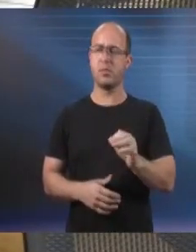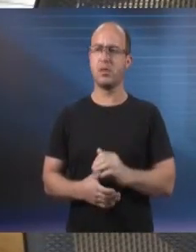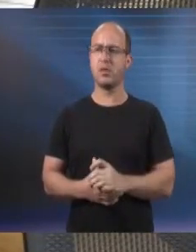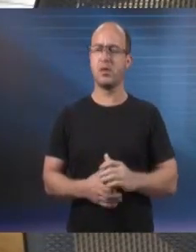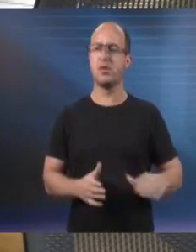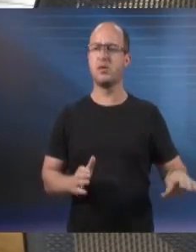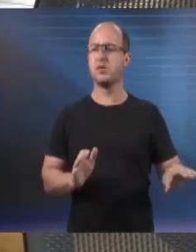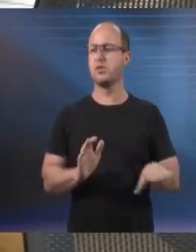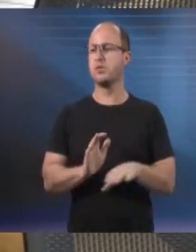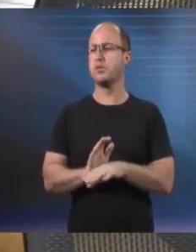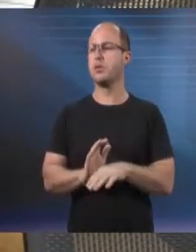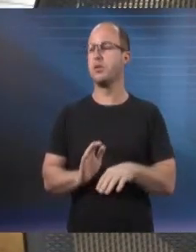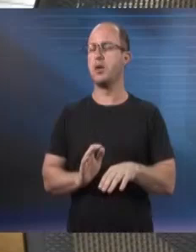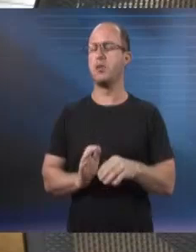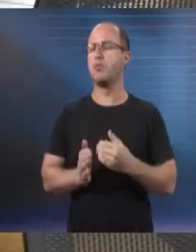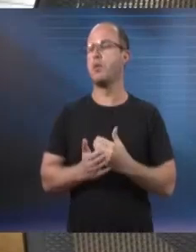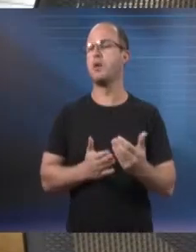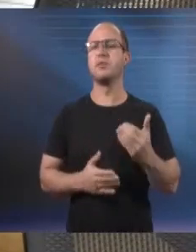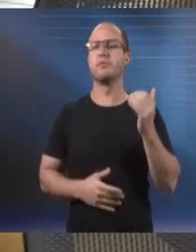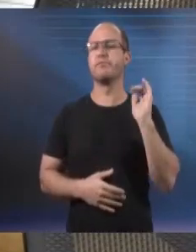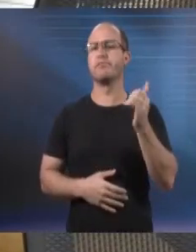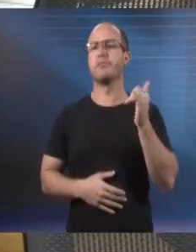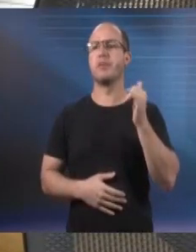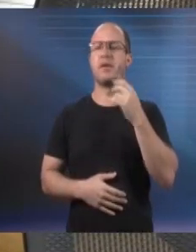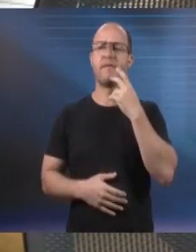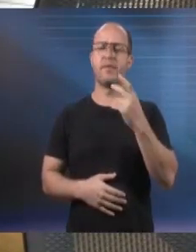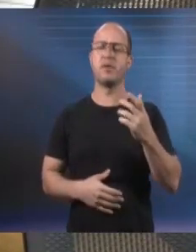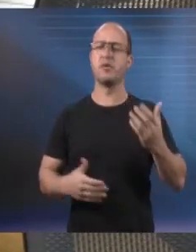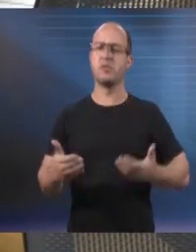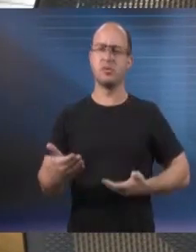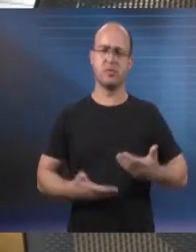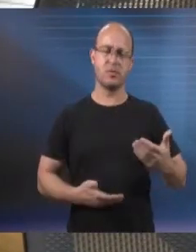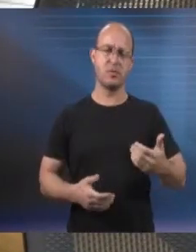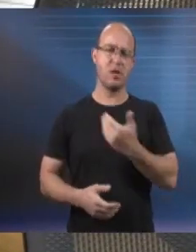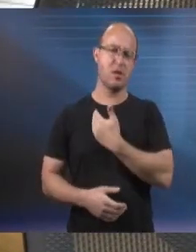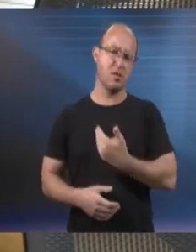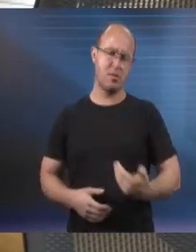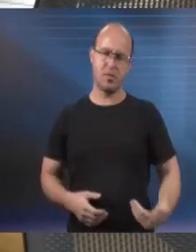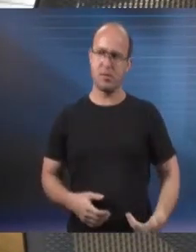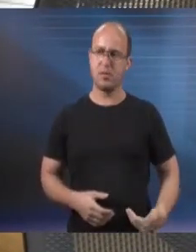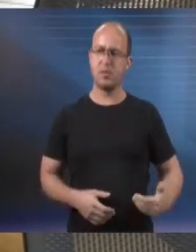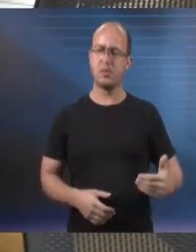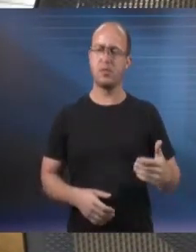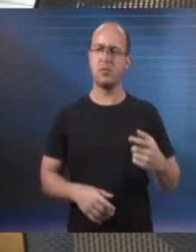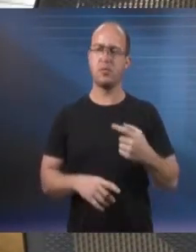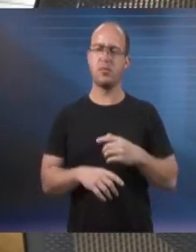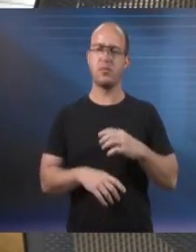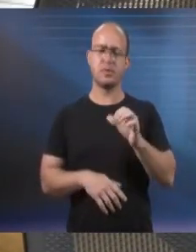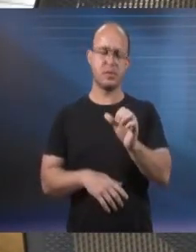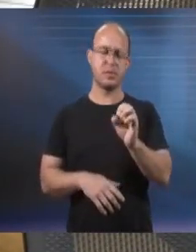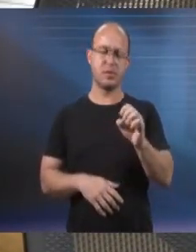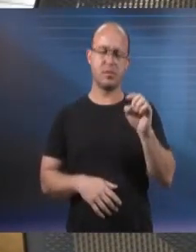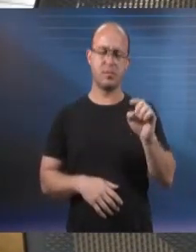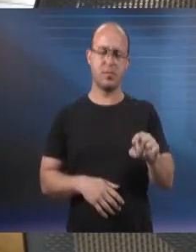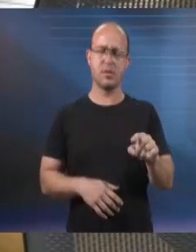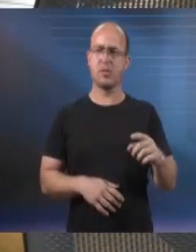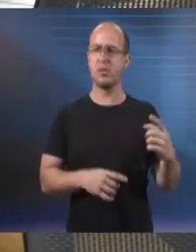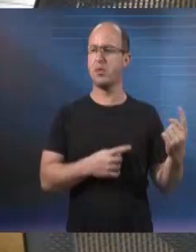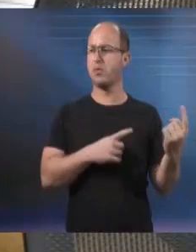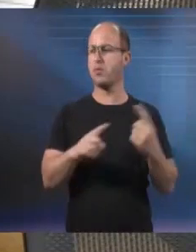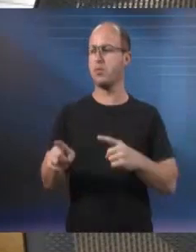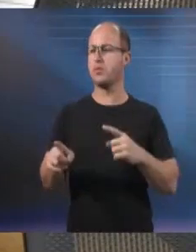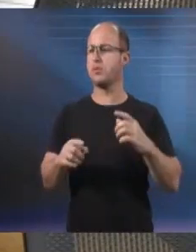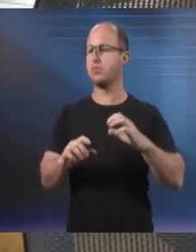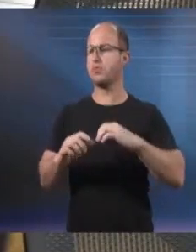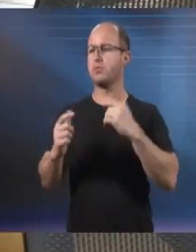chega a narrativa de querer jogar os servidores públicos, os mais de 60 mil servidores públicos, contra a